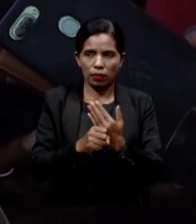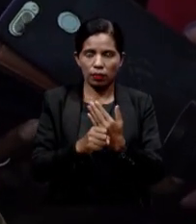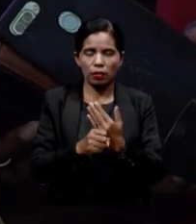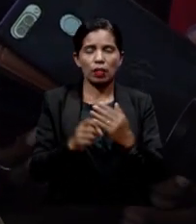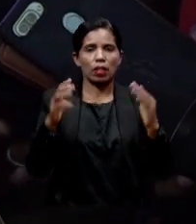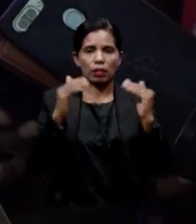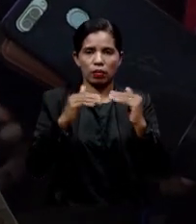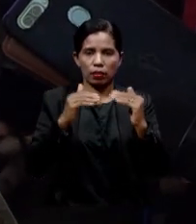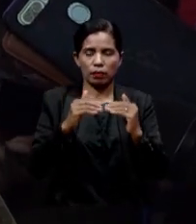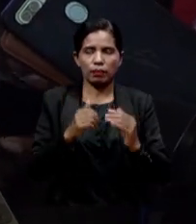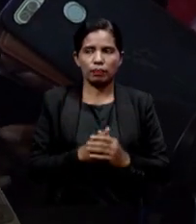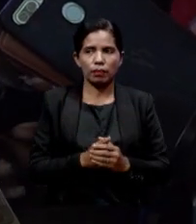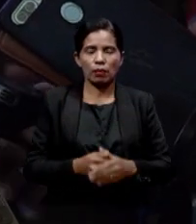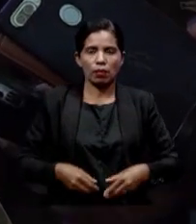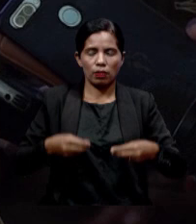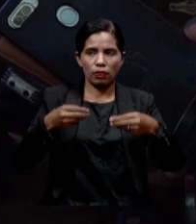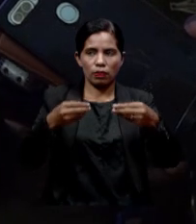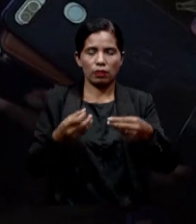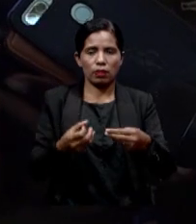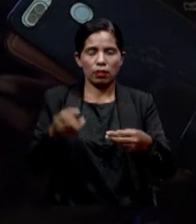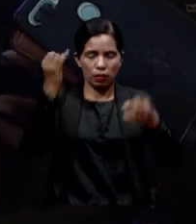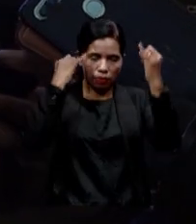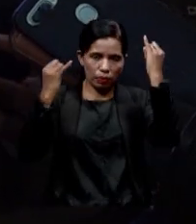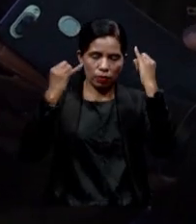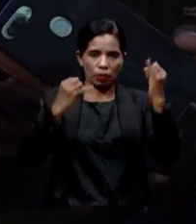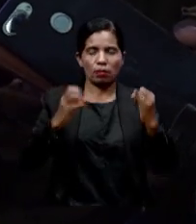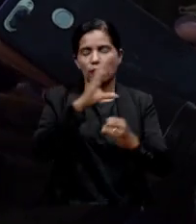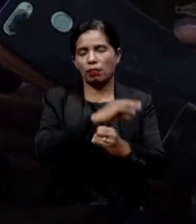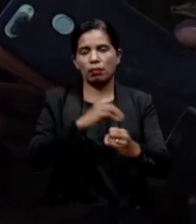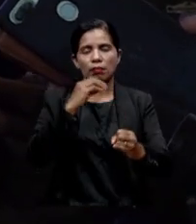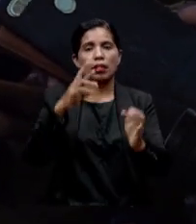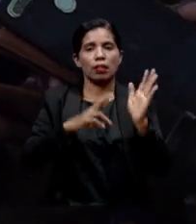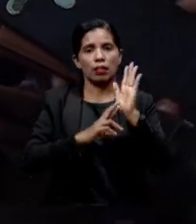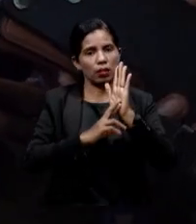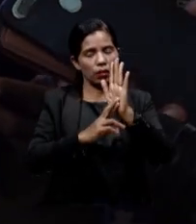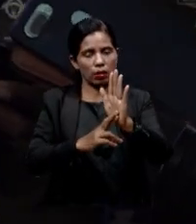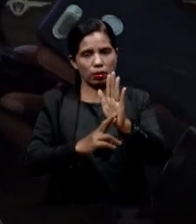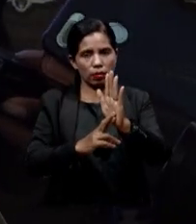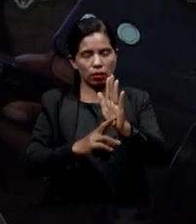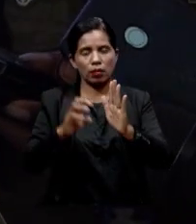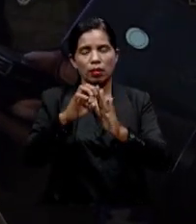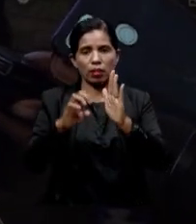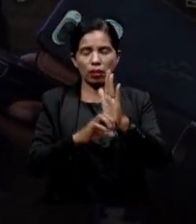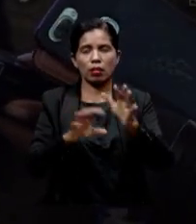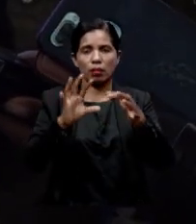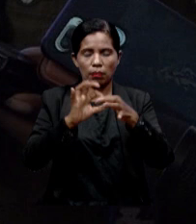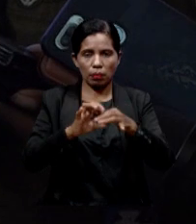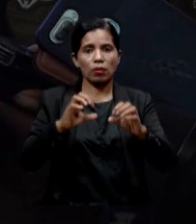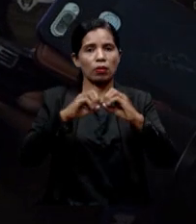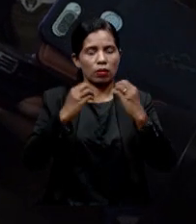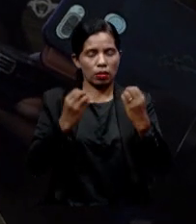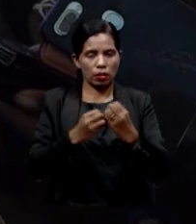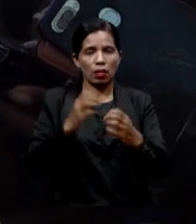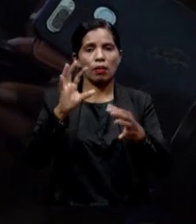Reunião de setembro né, foi informação e daí relatório né, assembleia estados membros Organização Mundial do Comércio